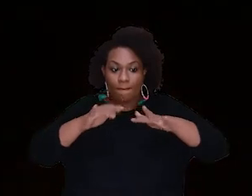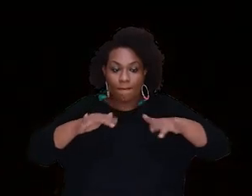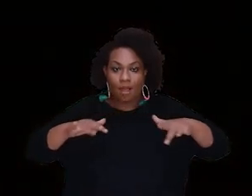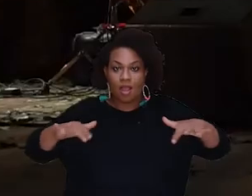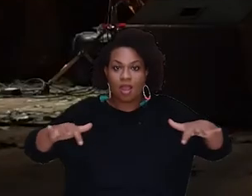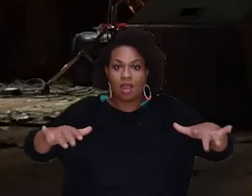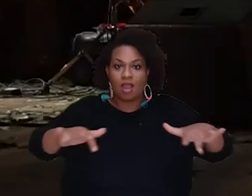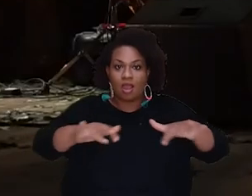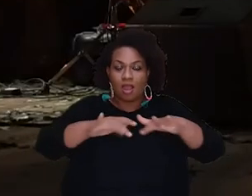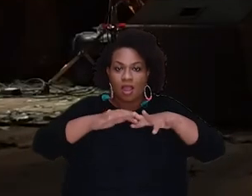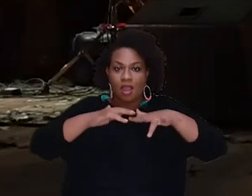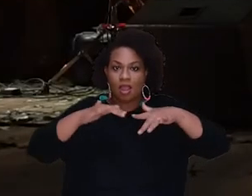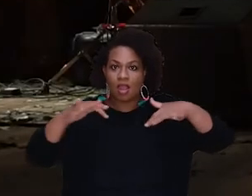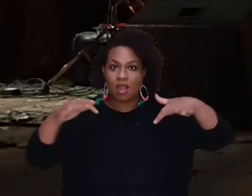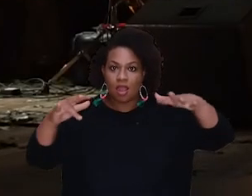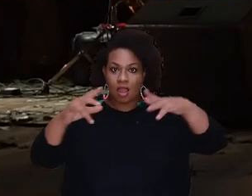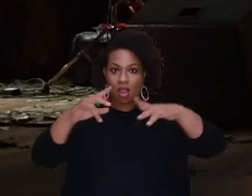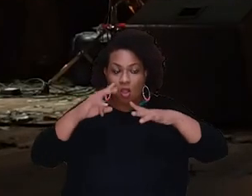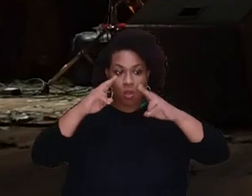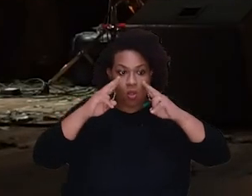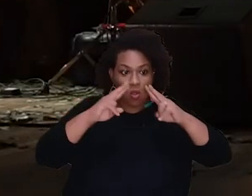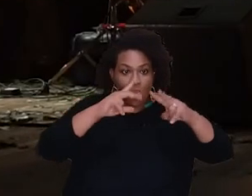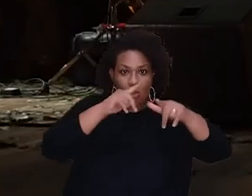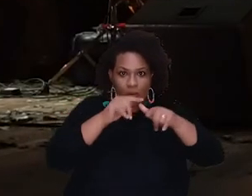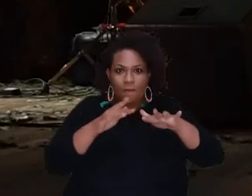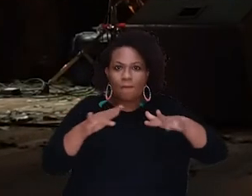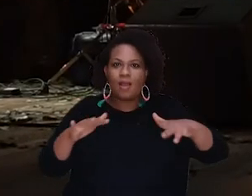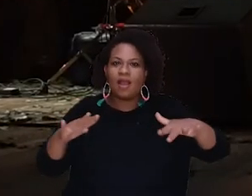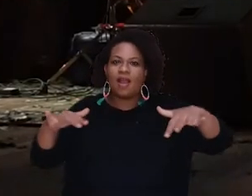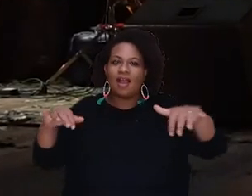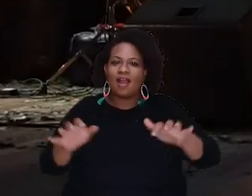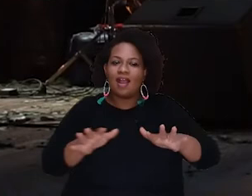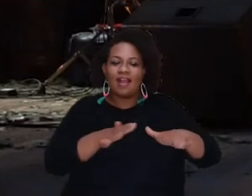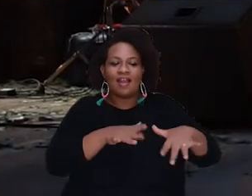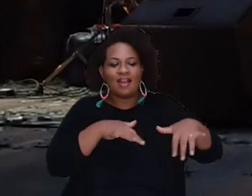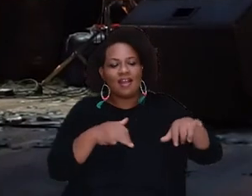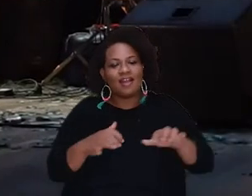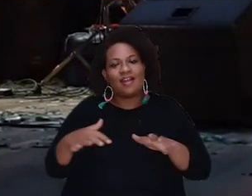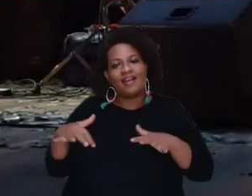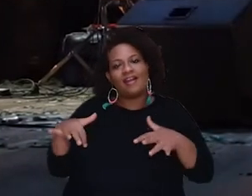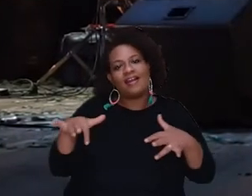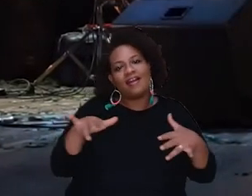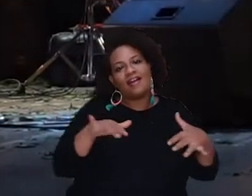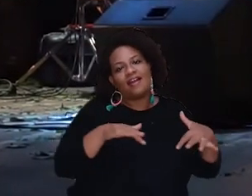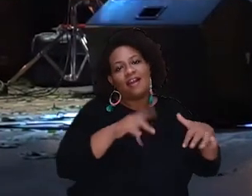d'água na beira de mar, olho d'água na beira de mar, olho d'água de maré, maré.